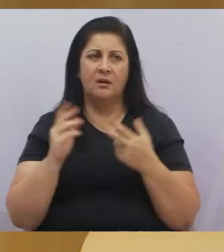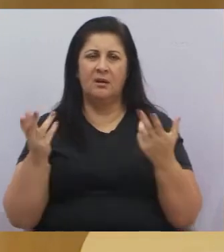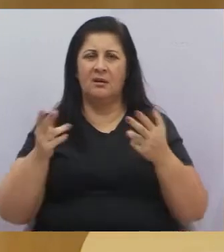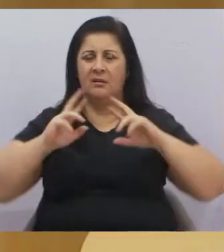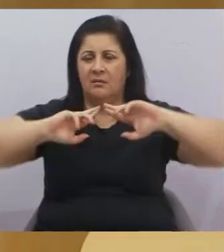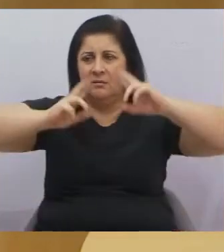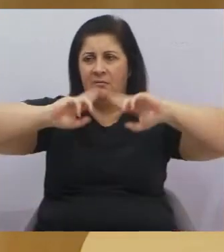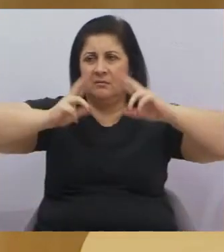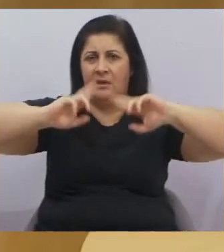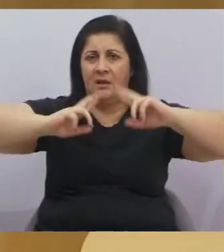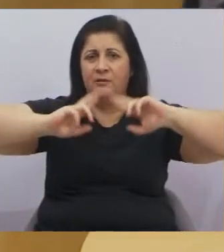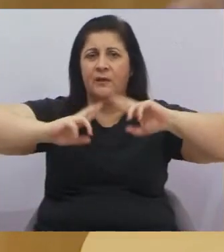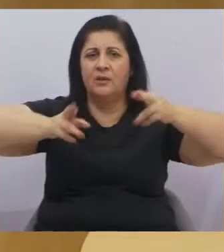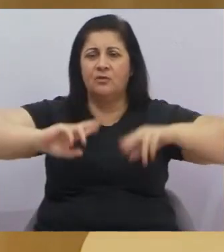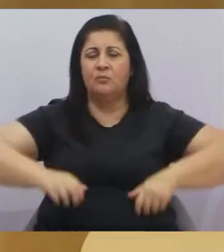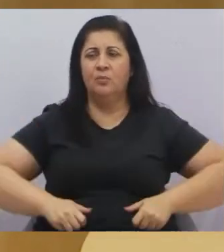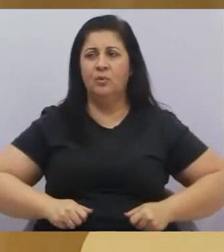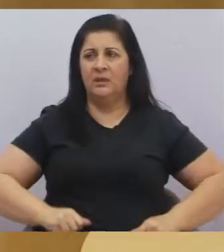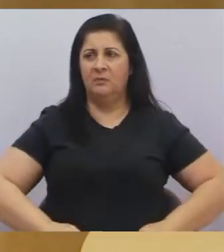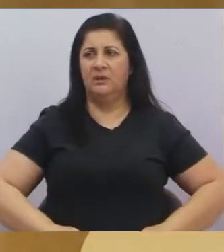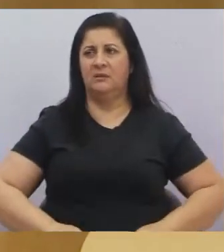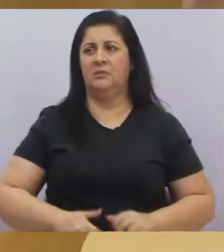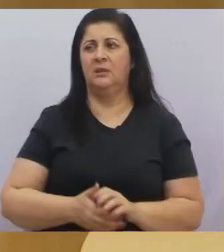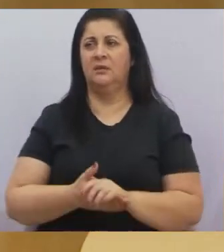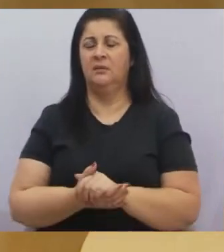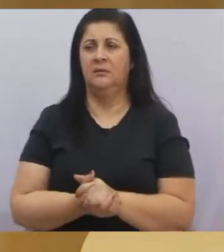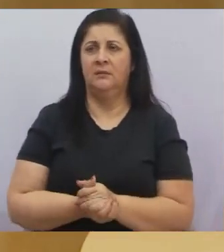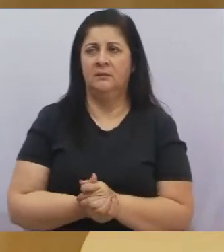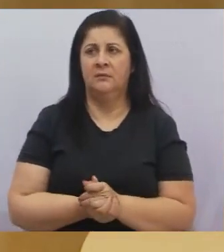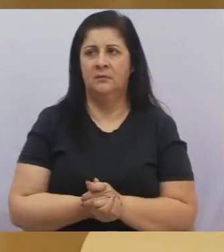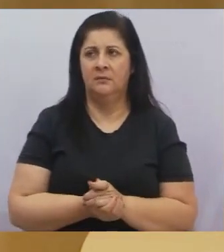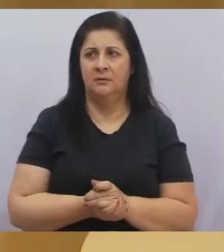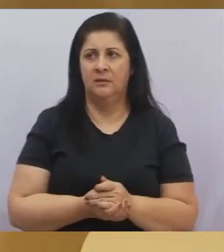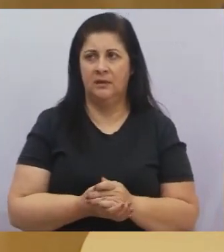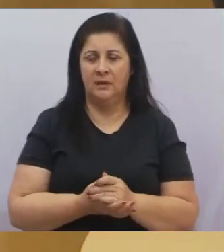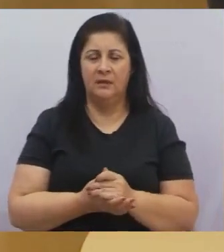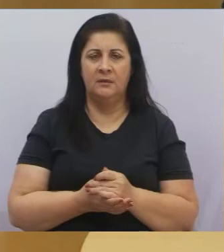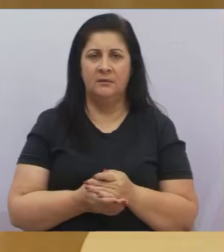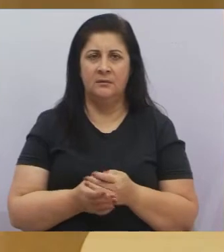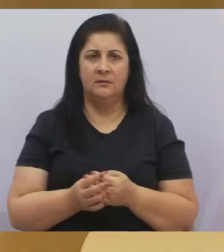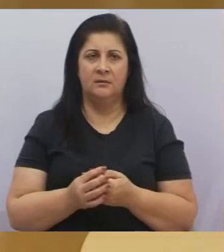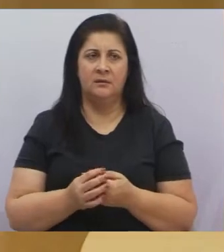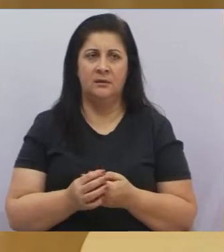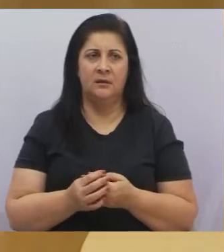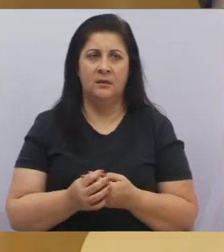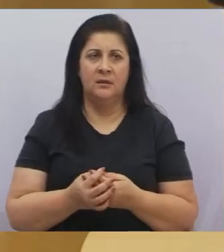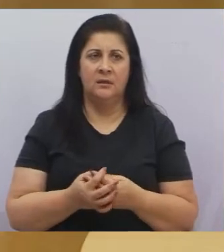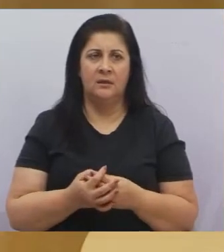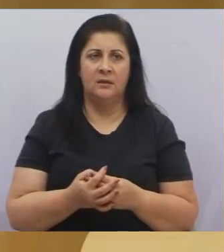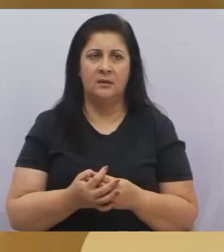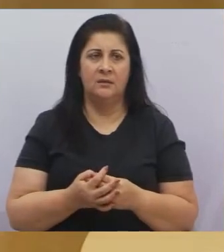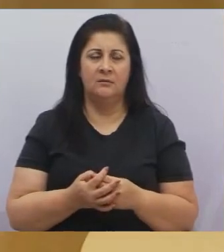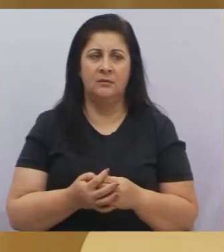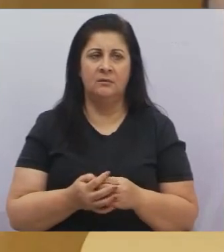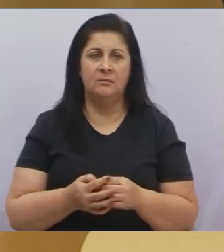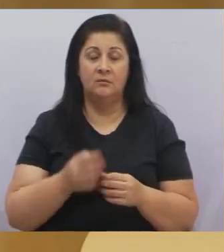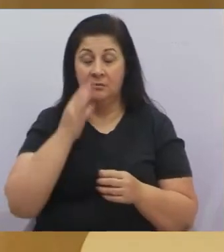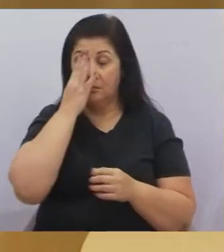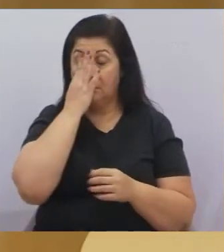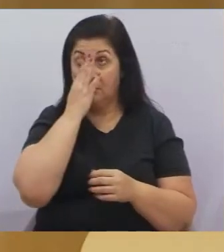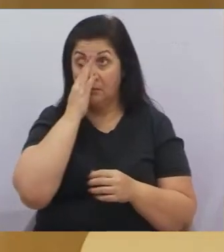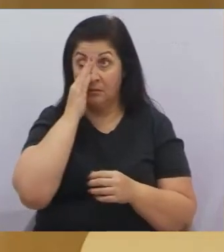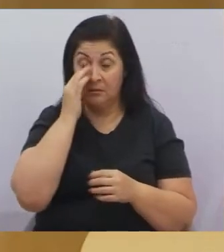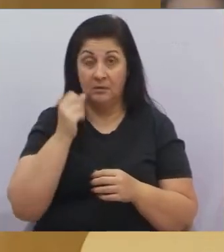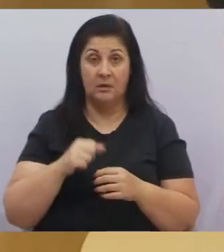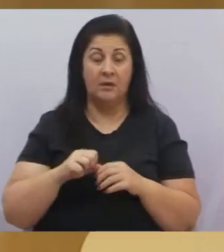de tudo, tudo está ruim, nada está bom. Hoje eu entro em qualquer lugar, indiferente de ser vereador ou não